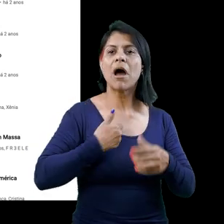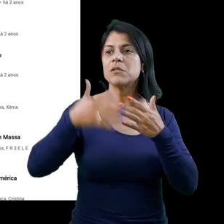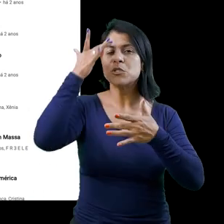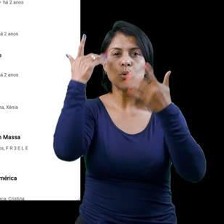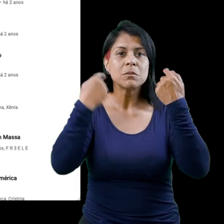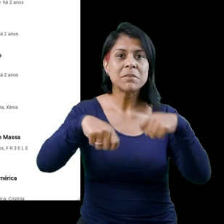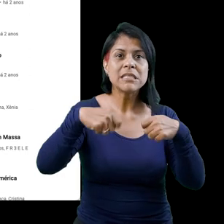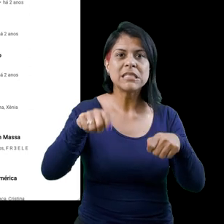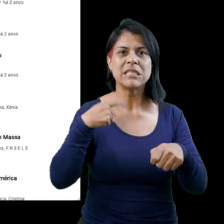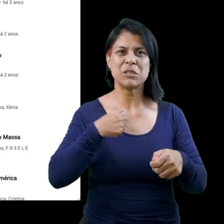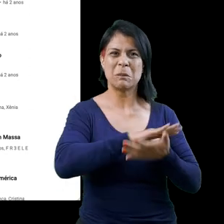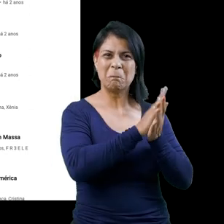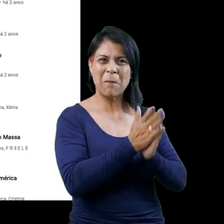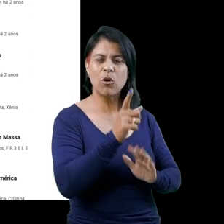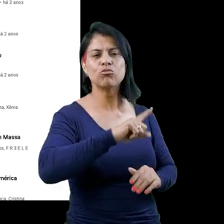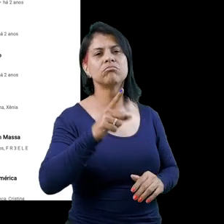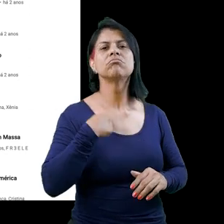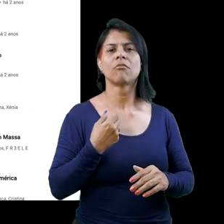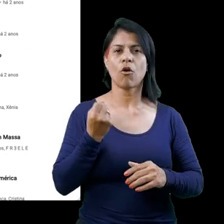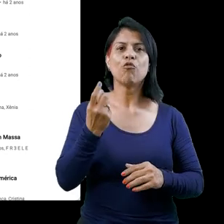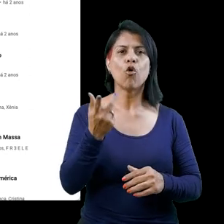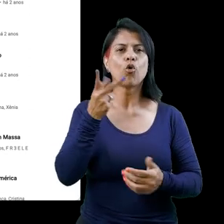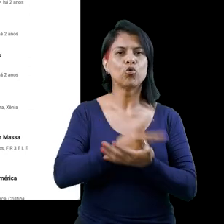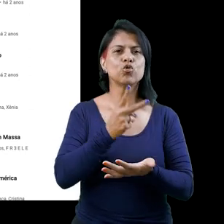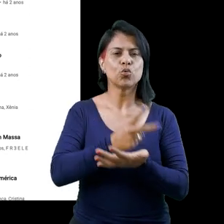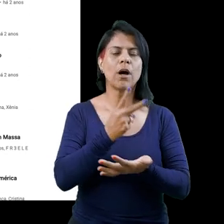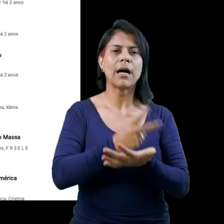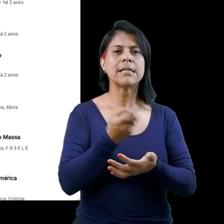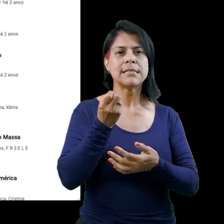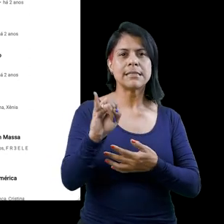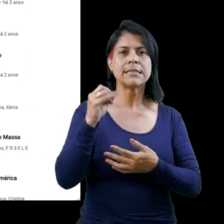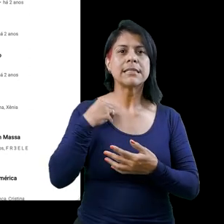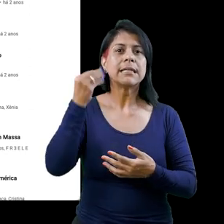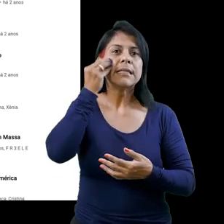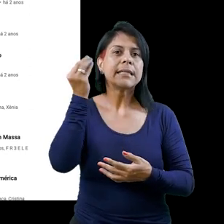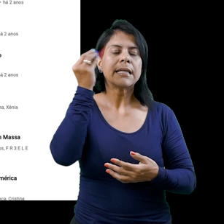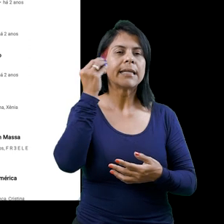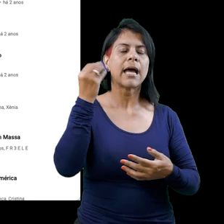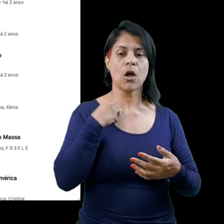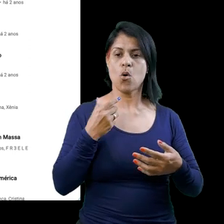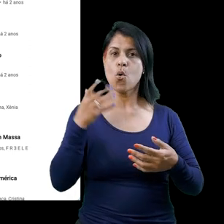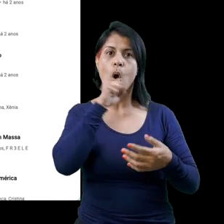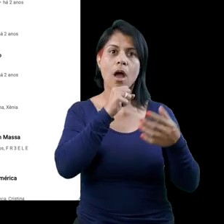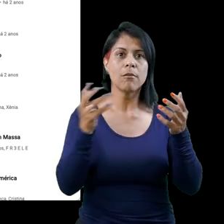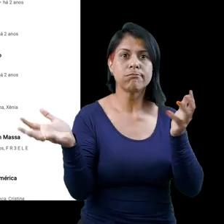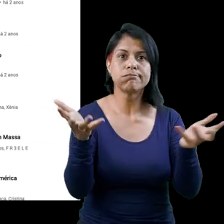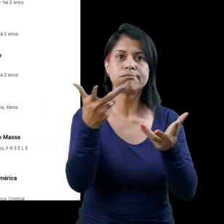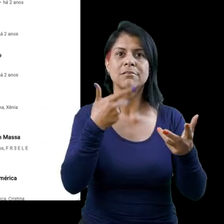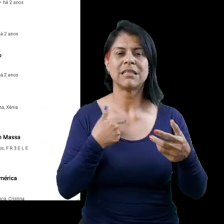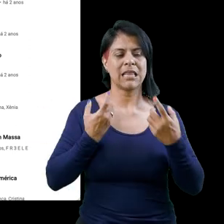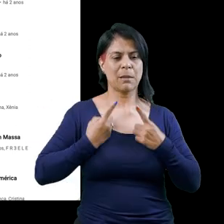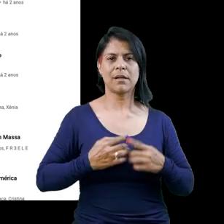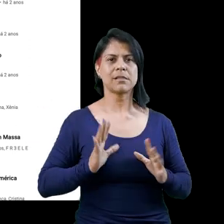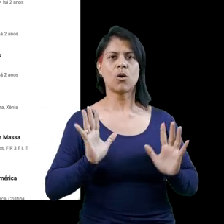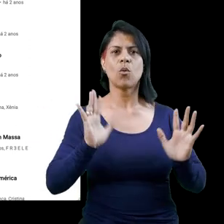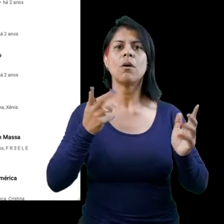possível dessa maldita função. Eu contando peça na cozinha, pensando no lucro, criando visão de escape e pausa do corre, escorre a forte impressão de pressão. Se o mal